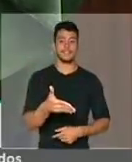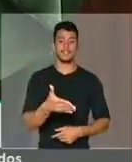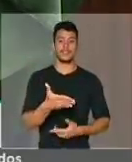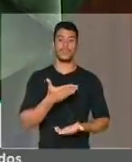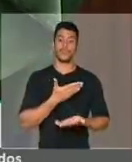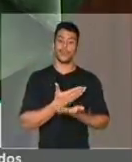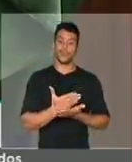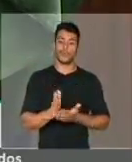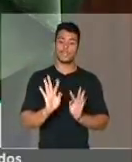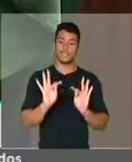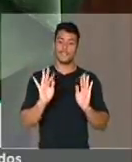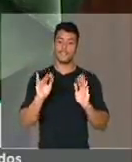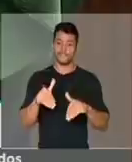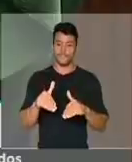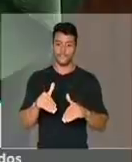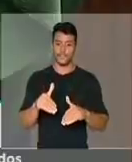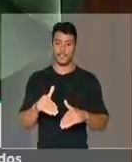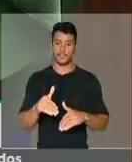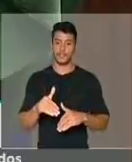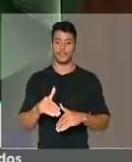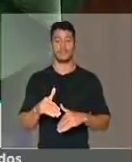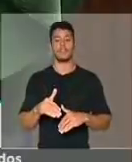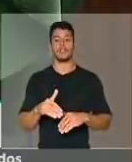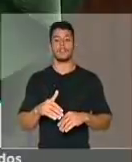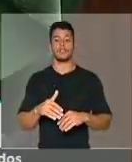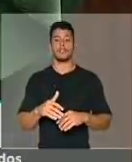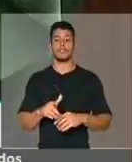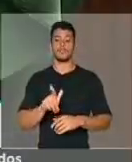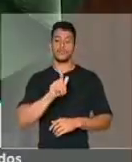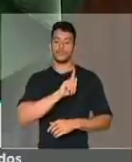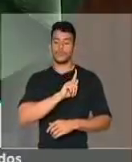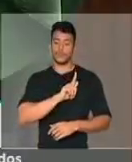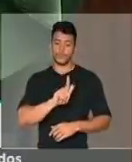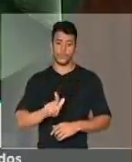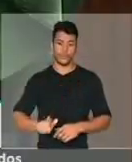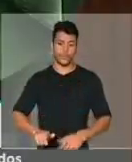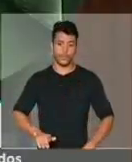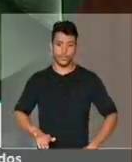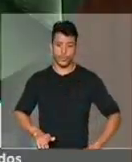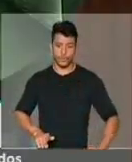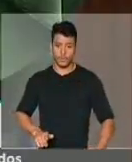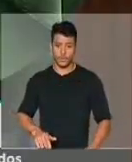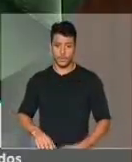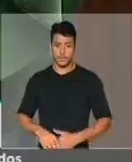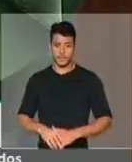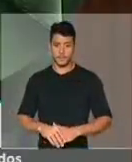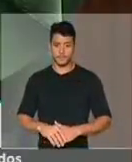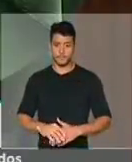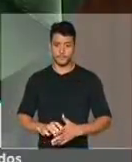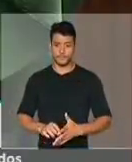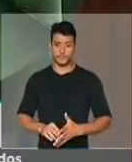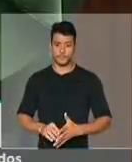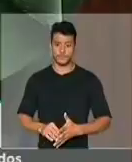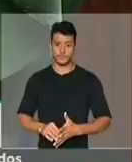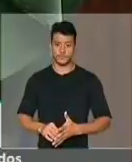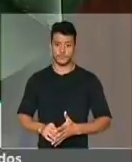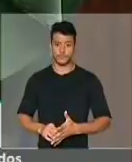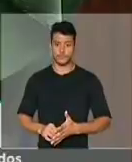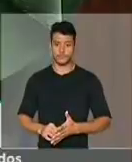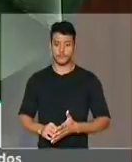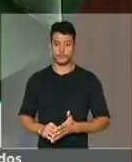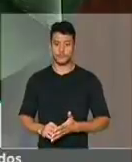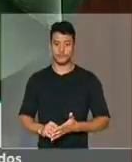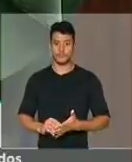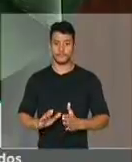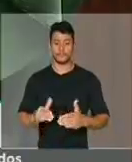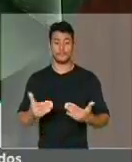vai fim das gestões do atual chefe do Poder Executivo da União e do chefe do Poder Executivo do Estado do Rio de Janeiro, de